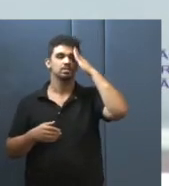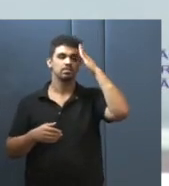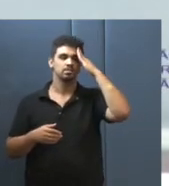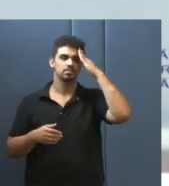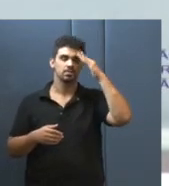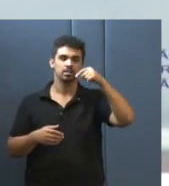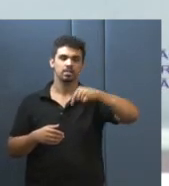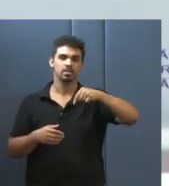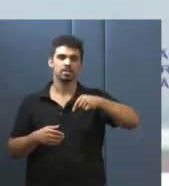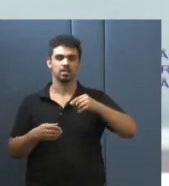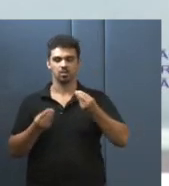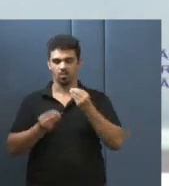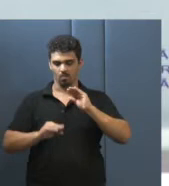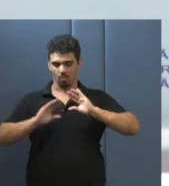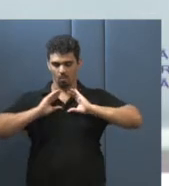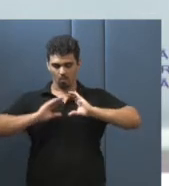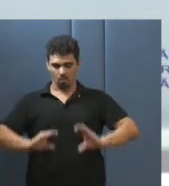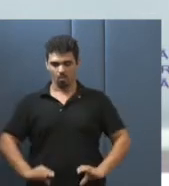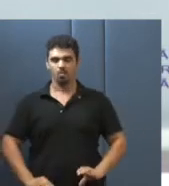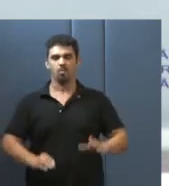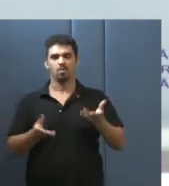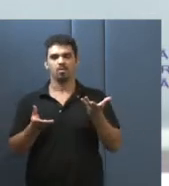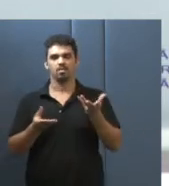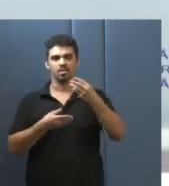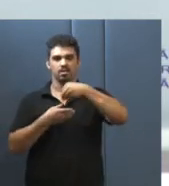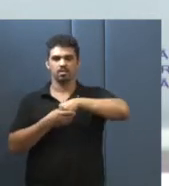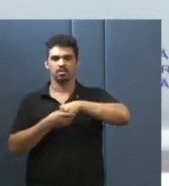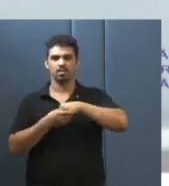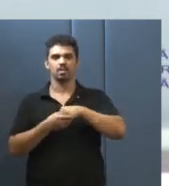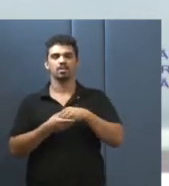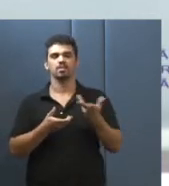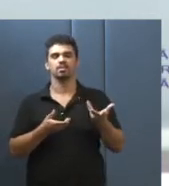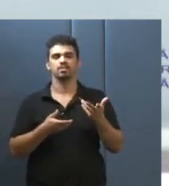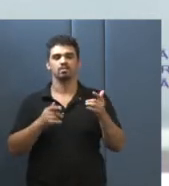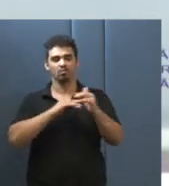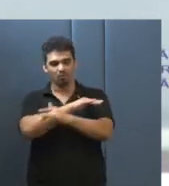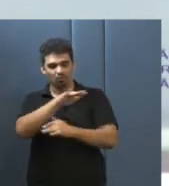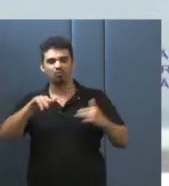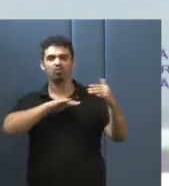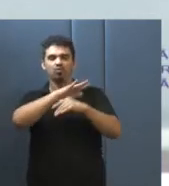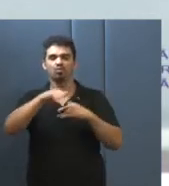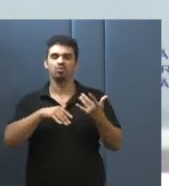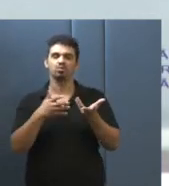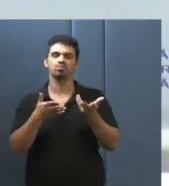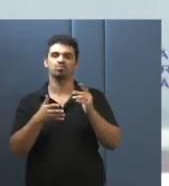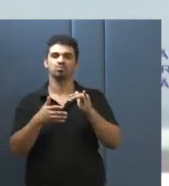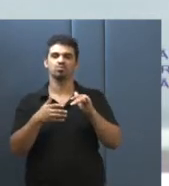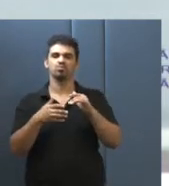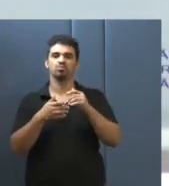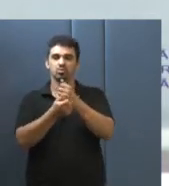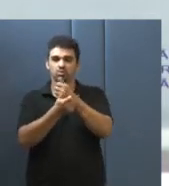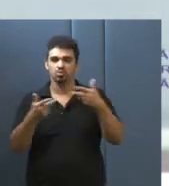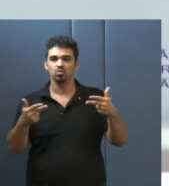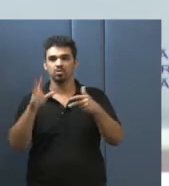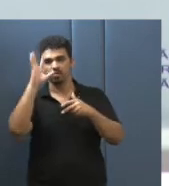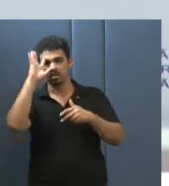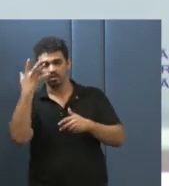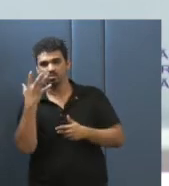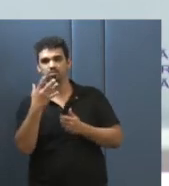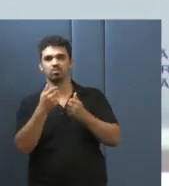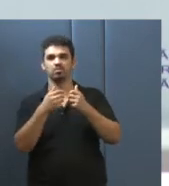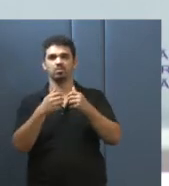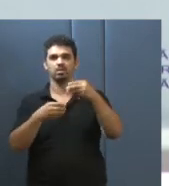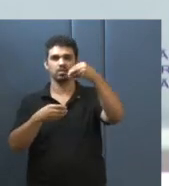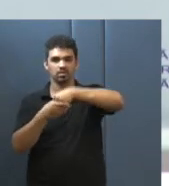gente se comporta internamente em termos de fluxo de procedimentos para aprovação interna. Você tem na